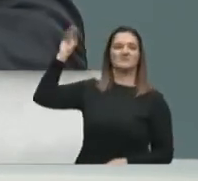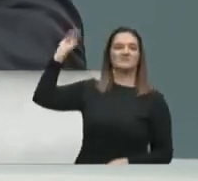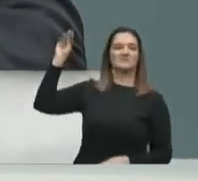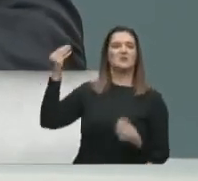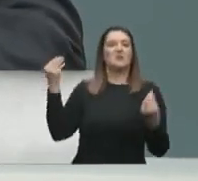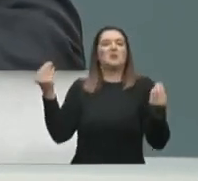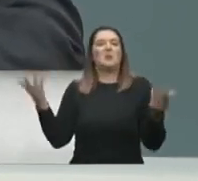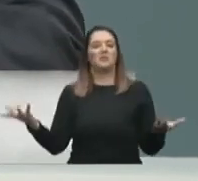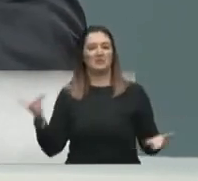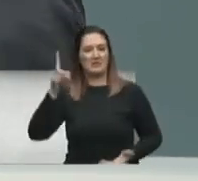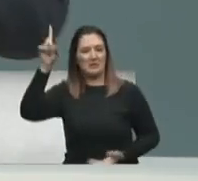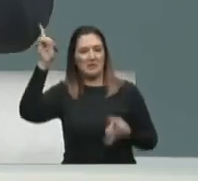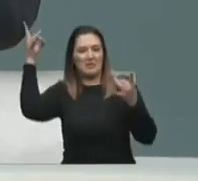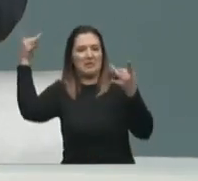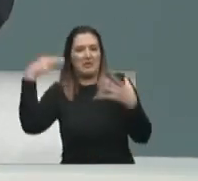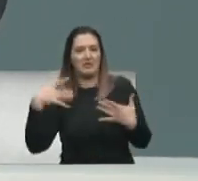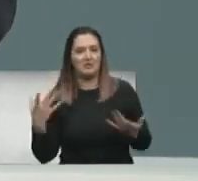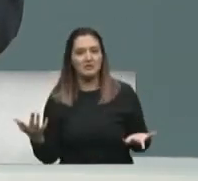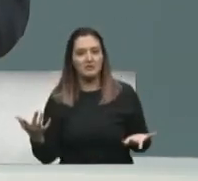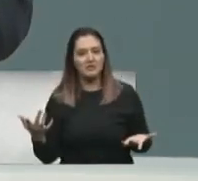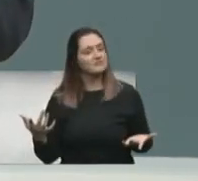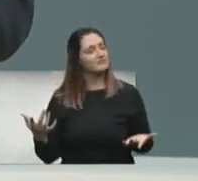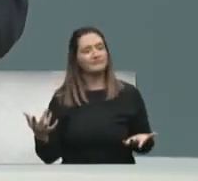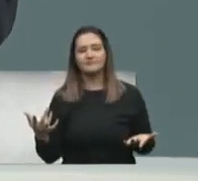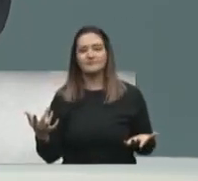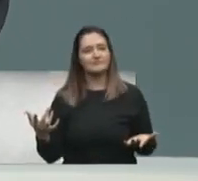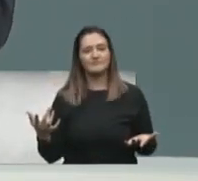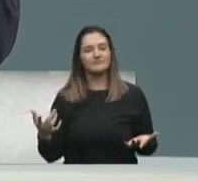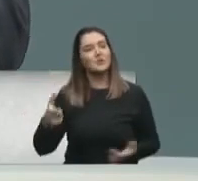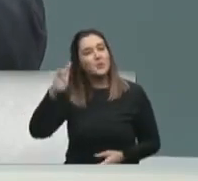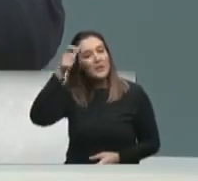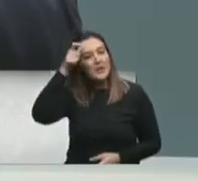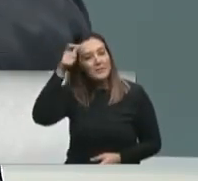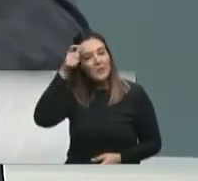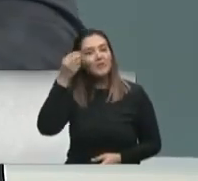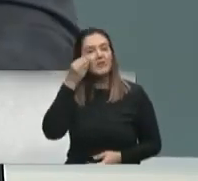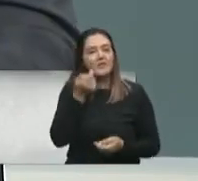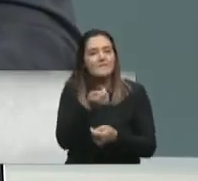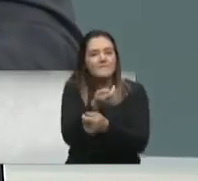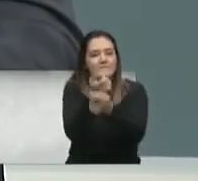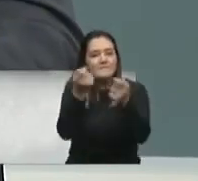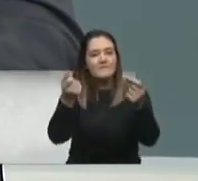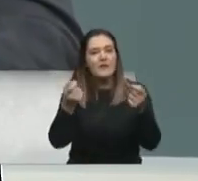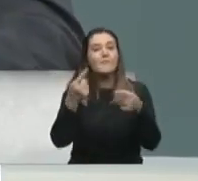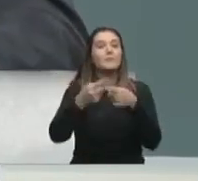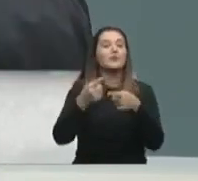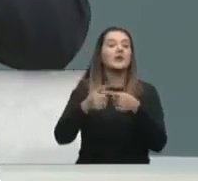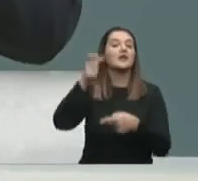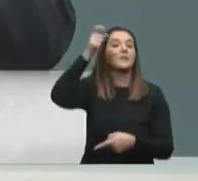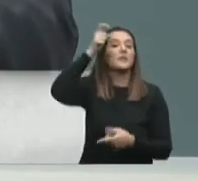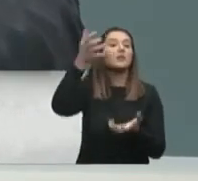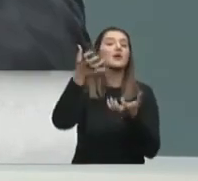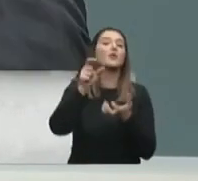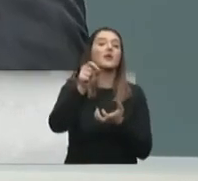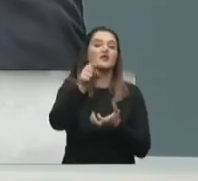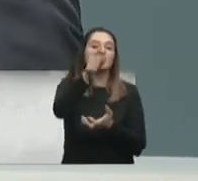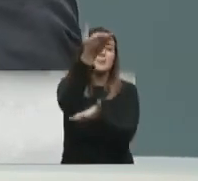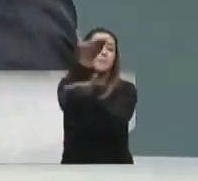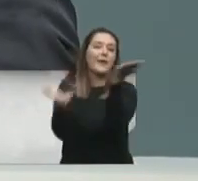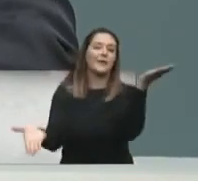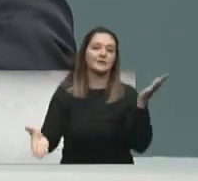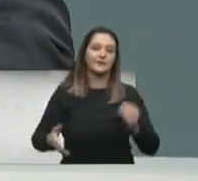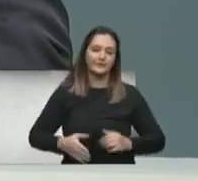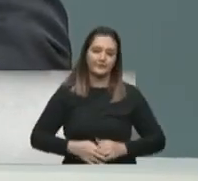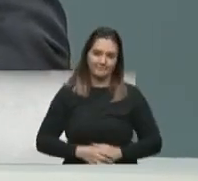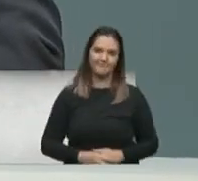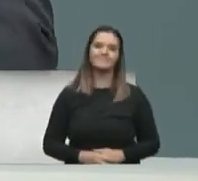de Deus. O inimigo só faz isso porque ele quer que você perca a salvação. Mas eu queria chamar sua atenção para uma